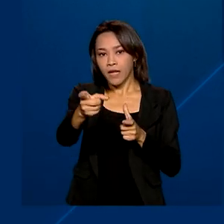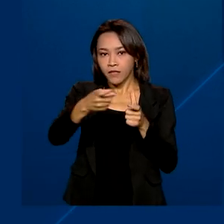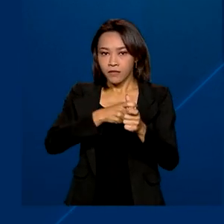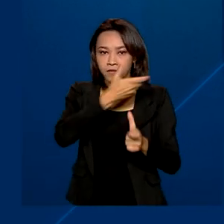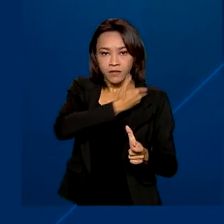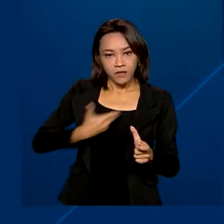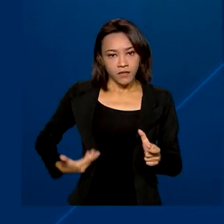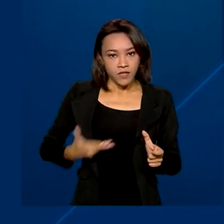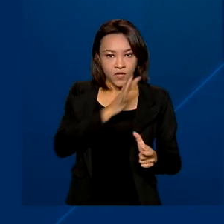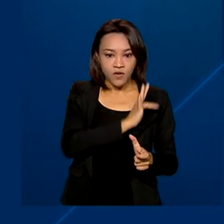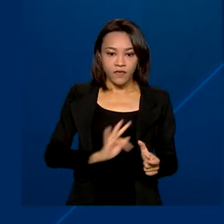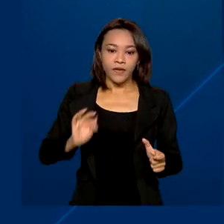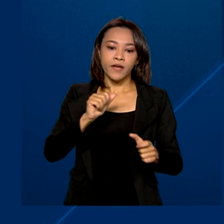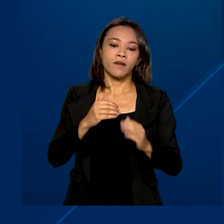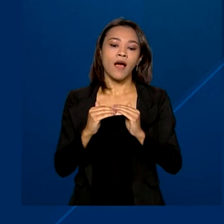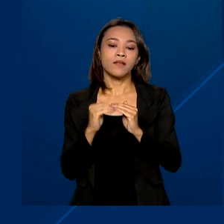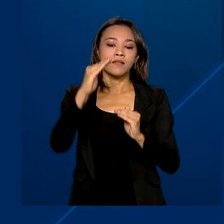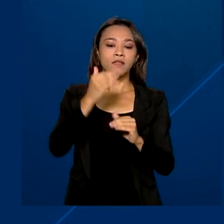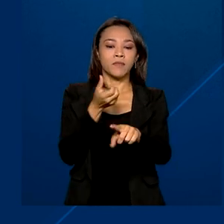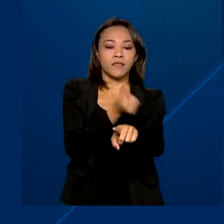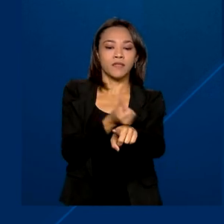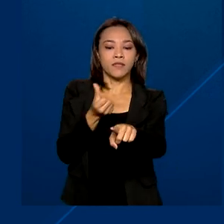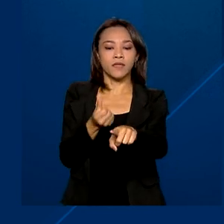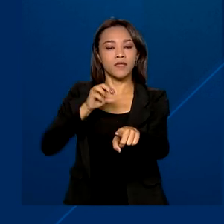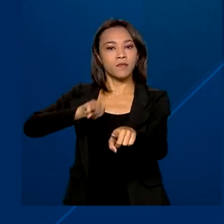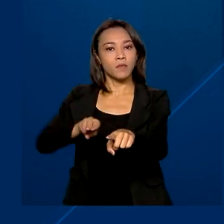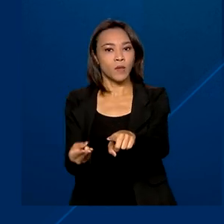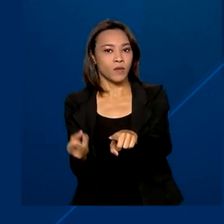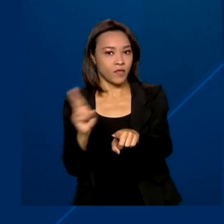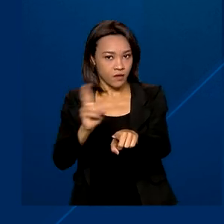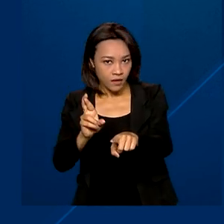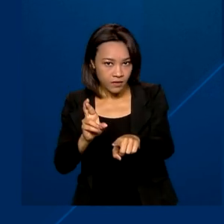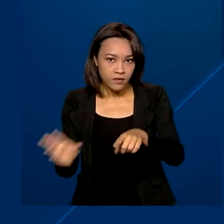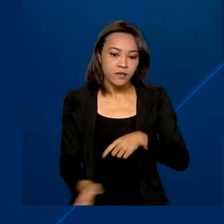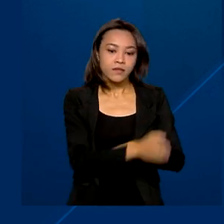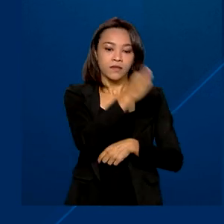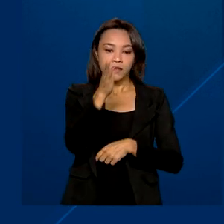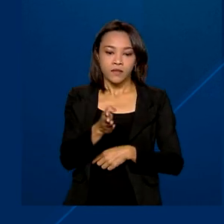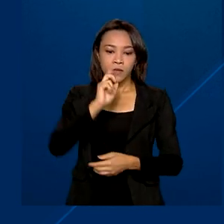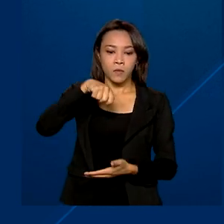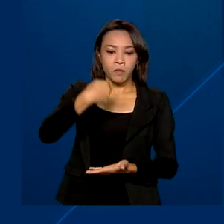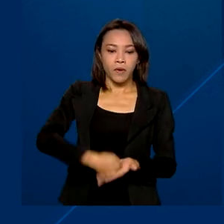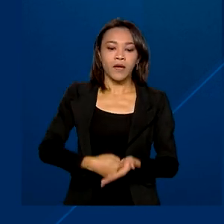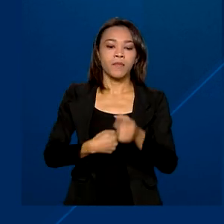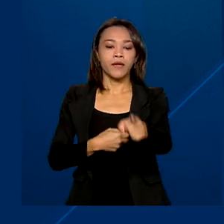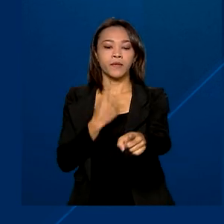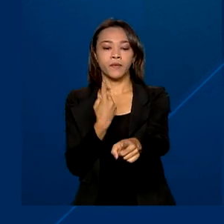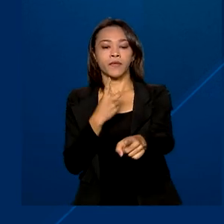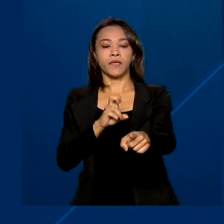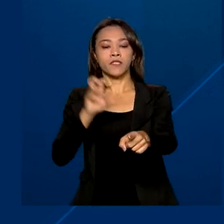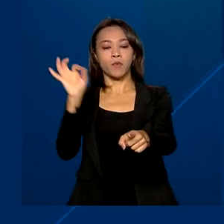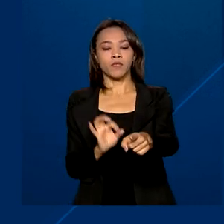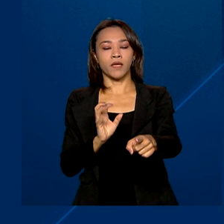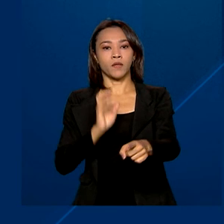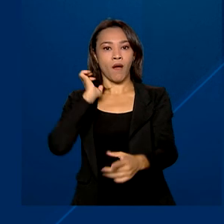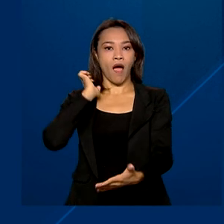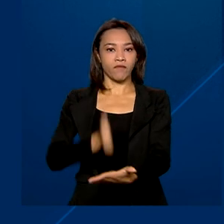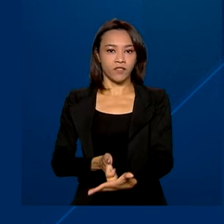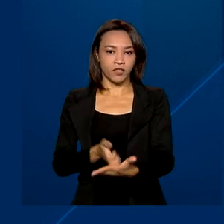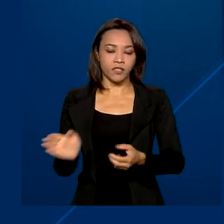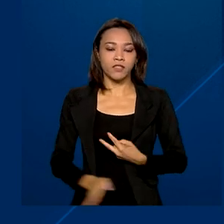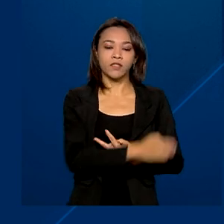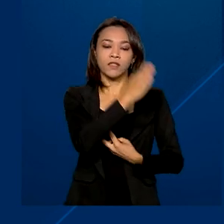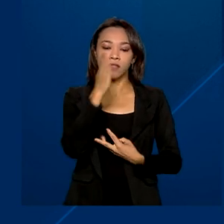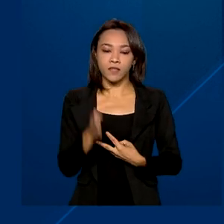das dívidas acima de 66 milhões de reais o pagamento será feito com quinze por cento à vista e o restante